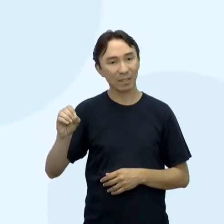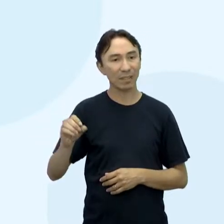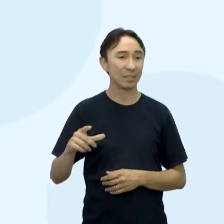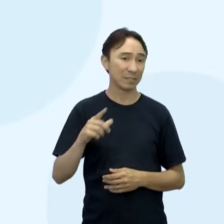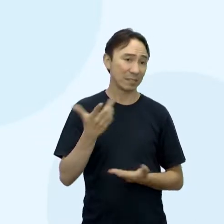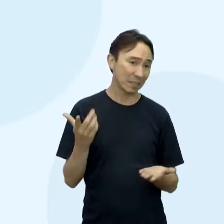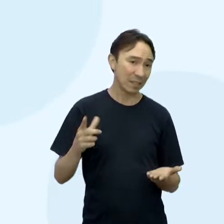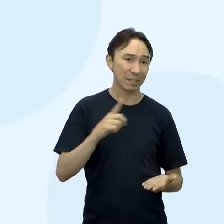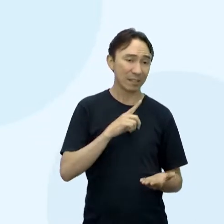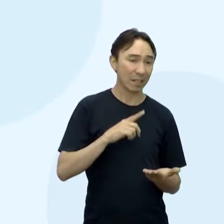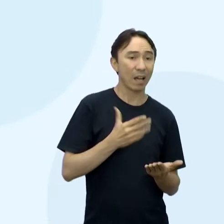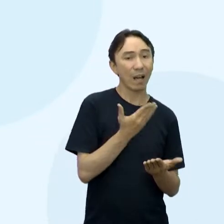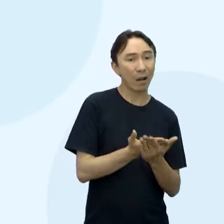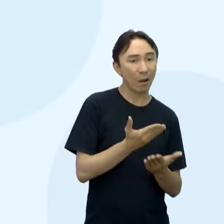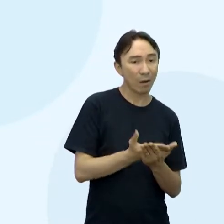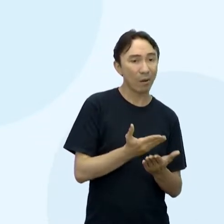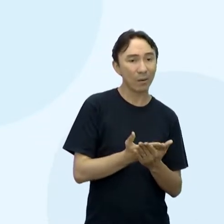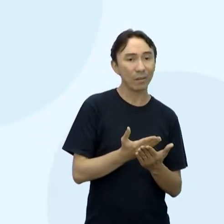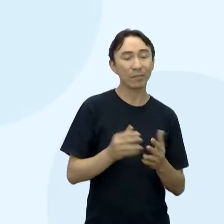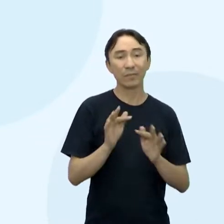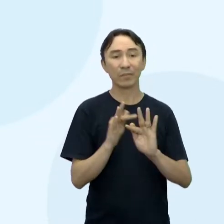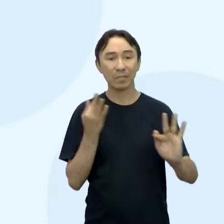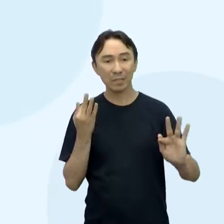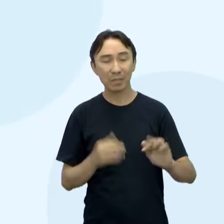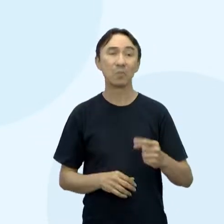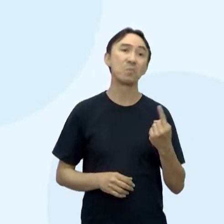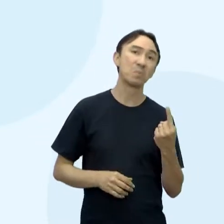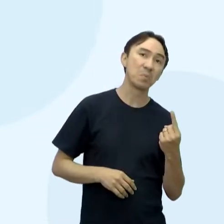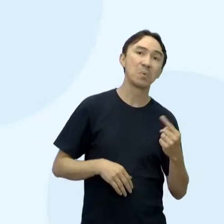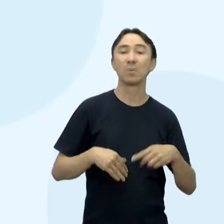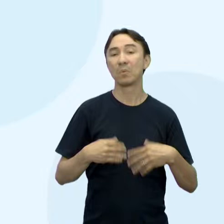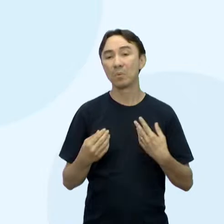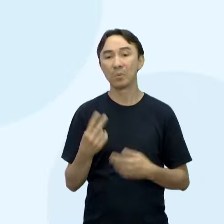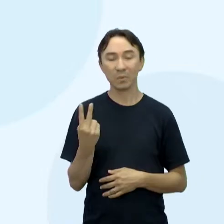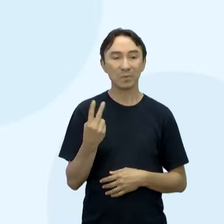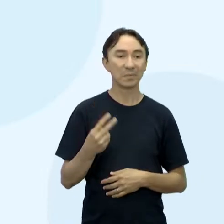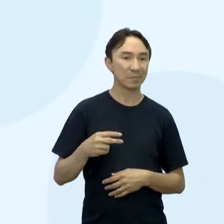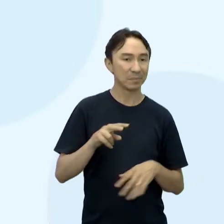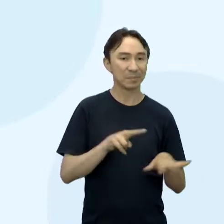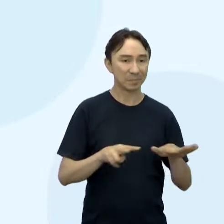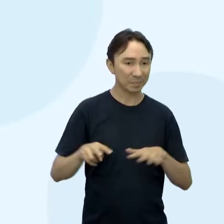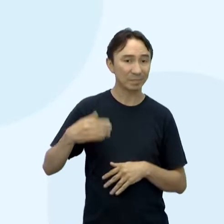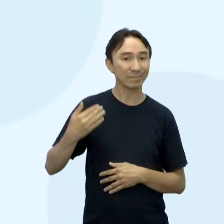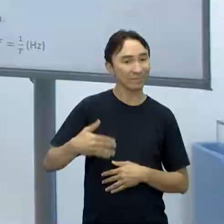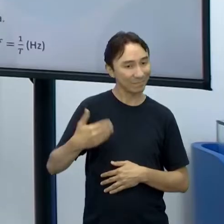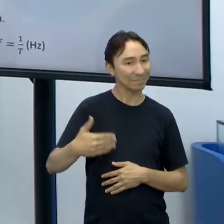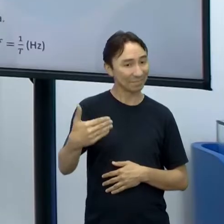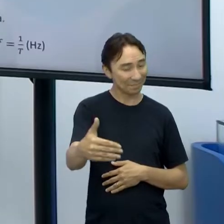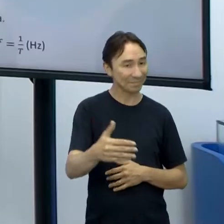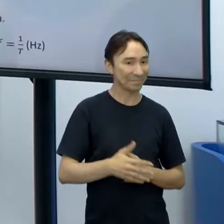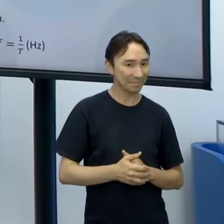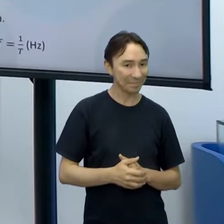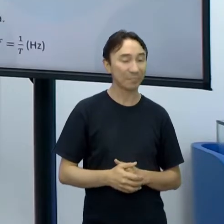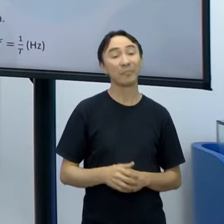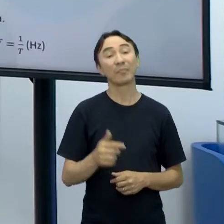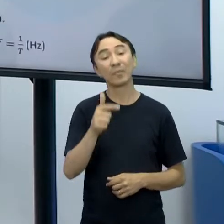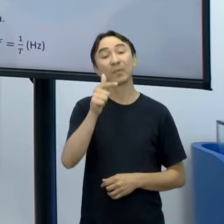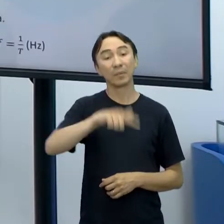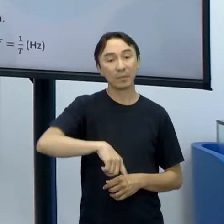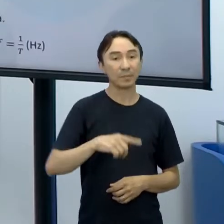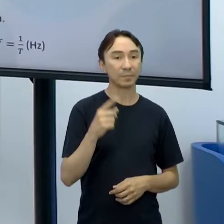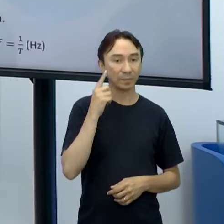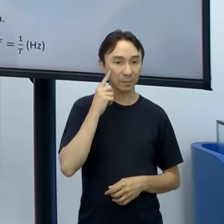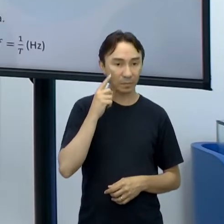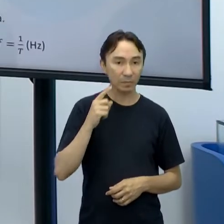escola. Período é o intervalo de tempo para ocorrer uma oscilação. Tá aqui, pessoal, ó, para vocês aqui, ó, de novo aqui, ó,